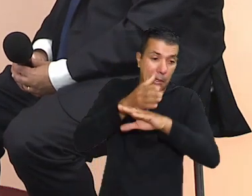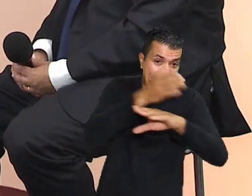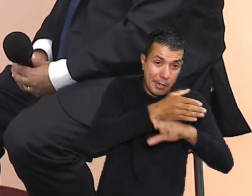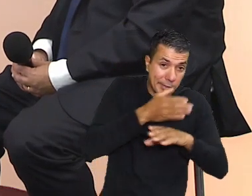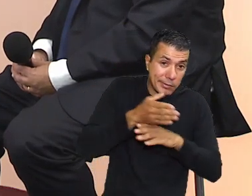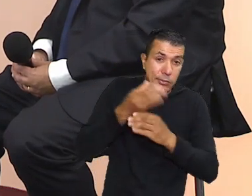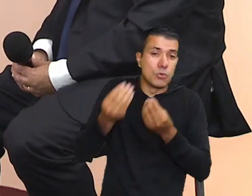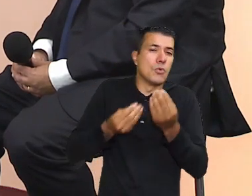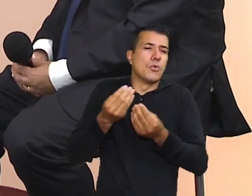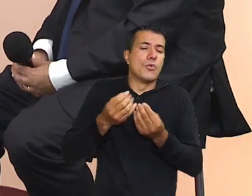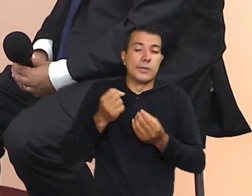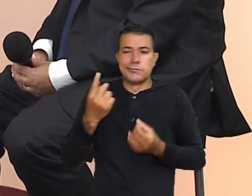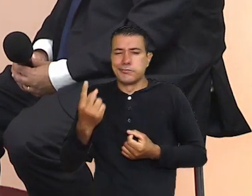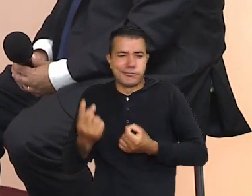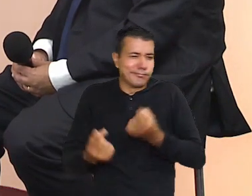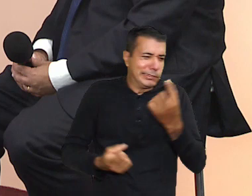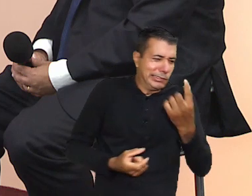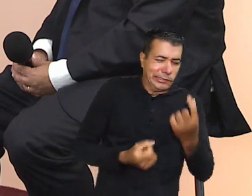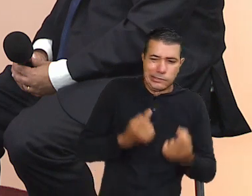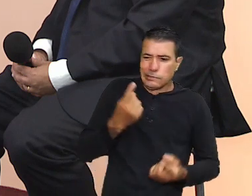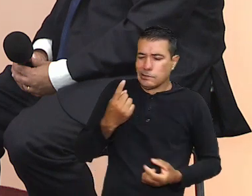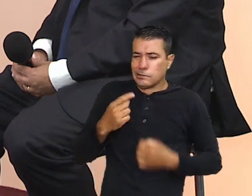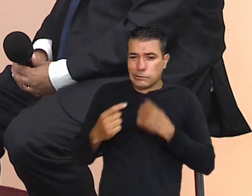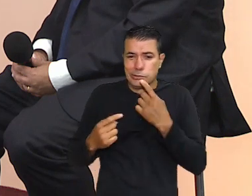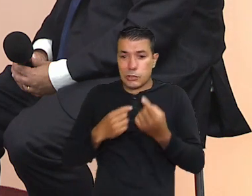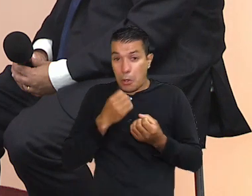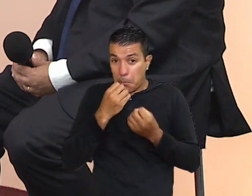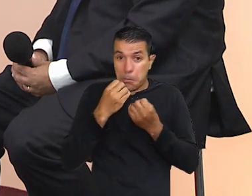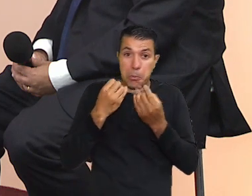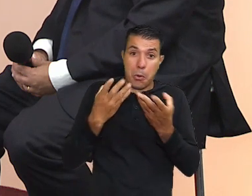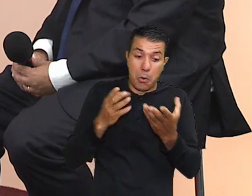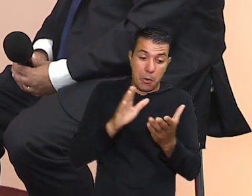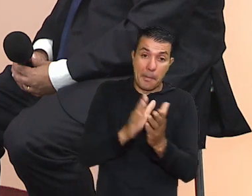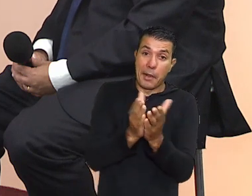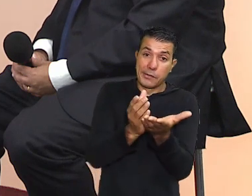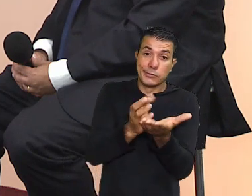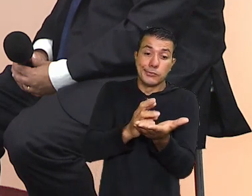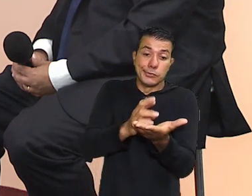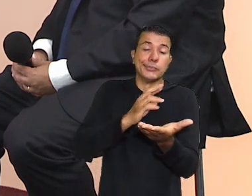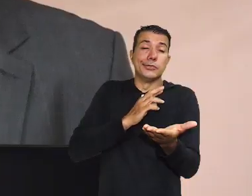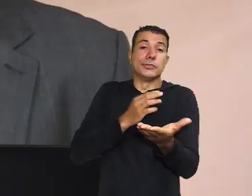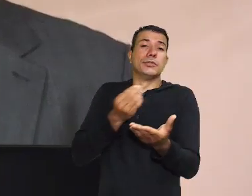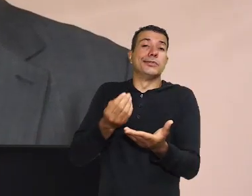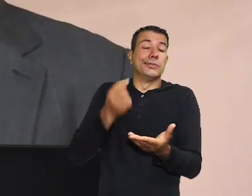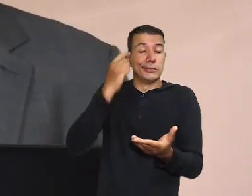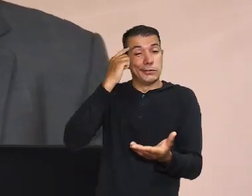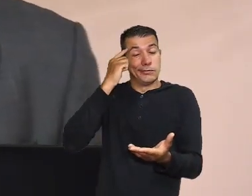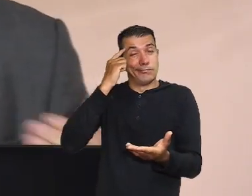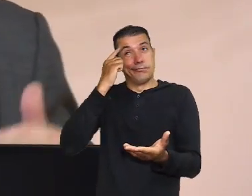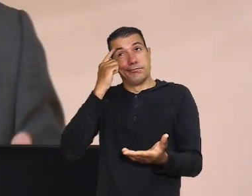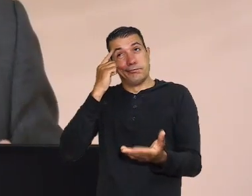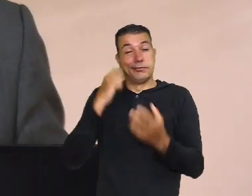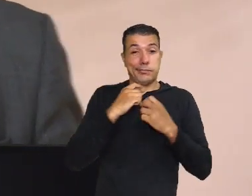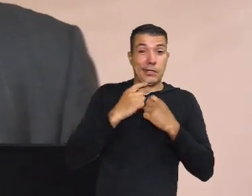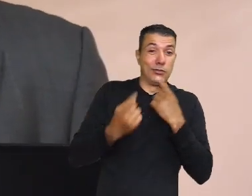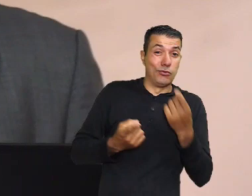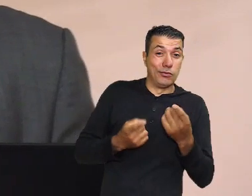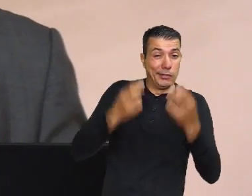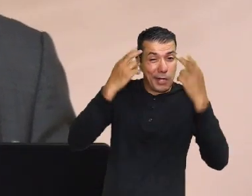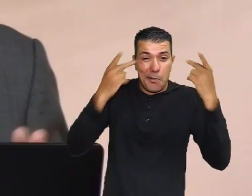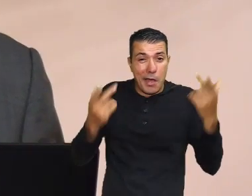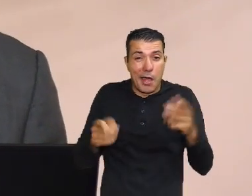talvez alguém esteja perguntando: pastor, que bom, a Bíblia está dizendo isso, mas eu ainda tenho uma dúvida, porque